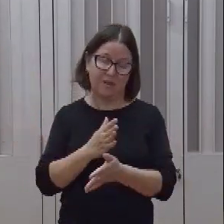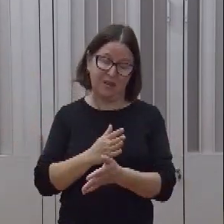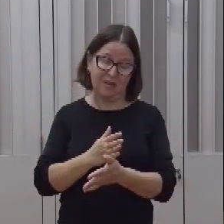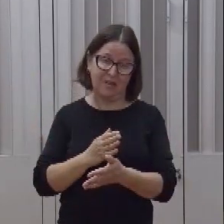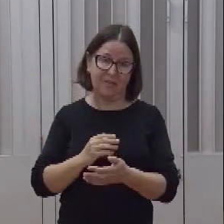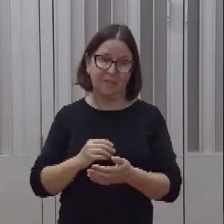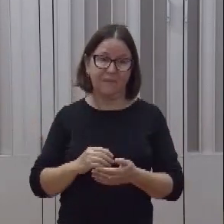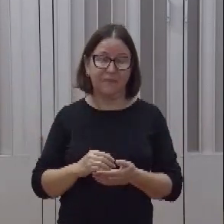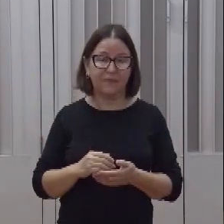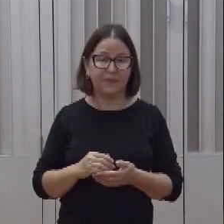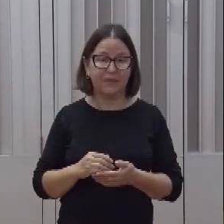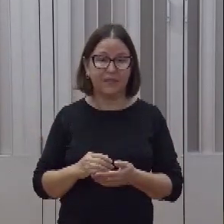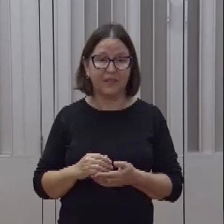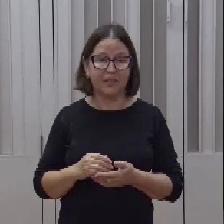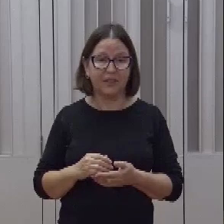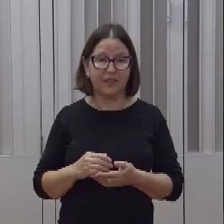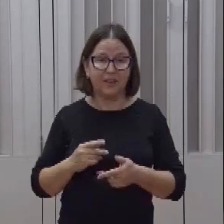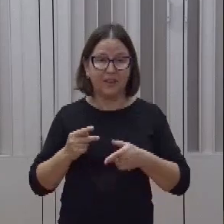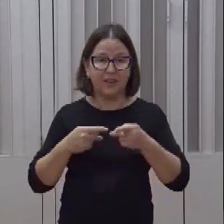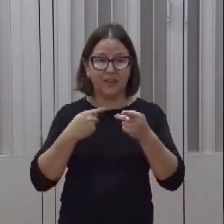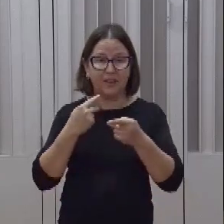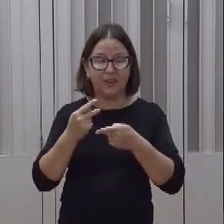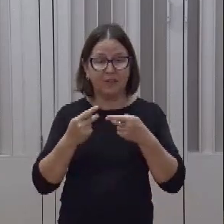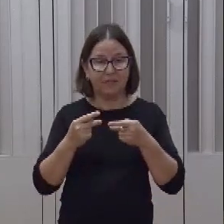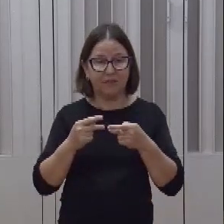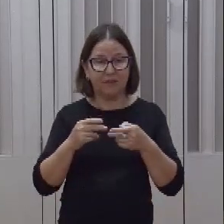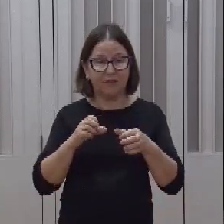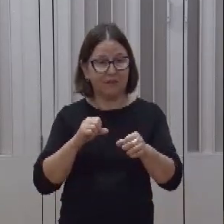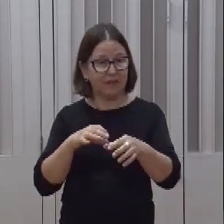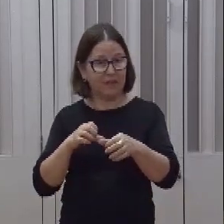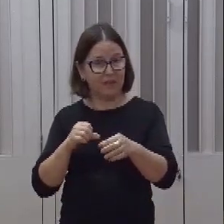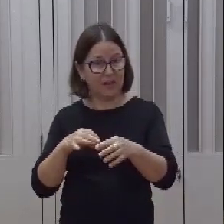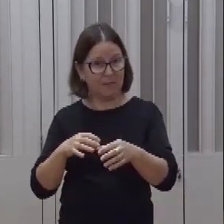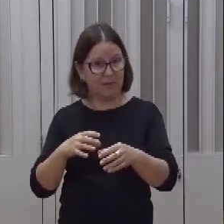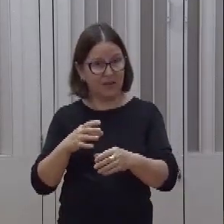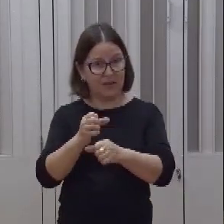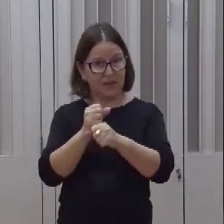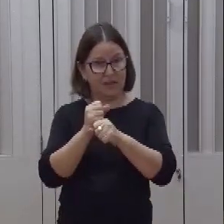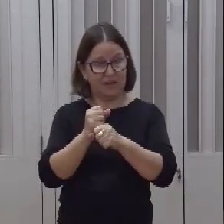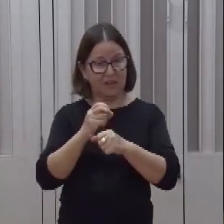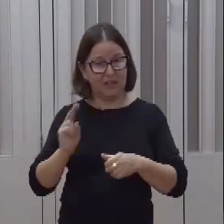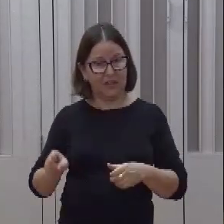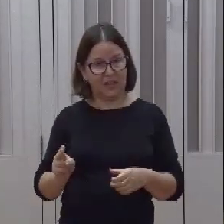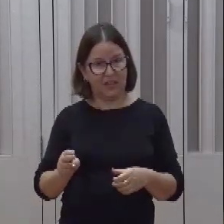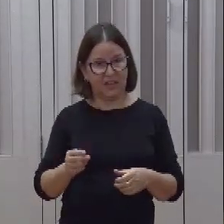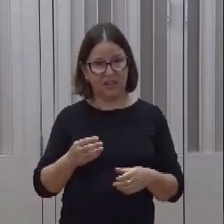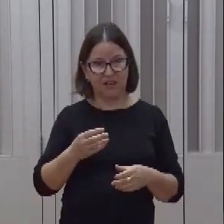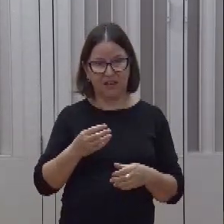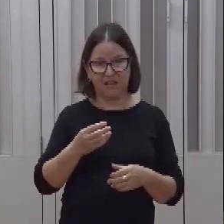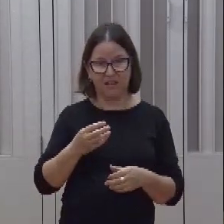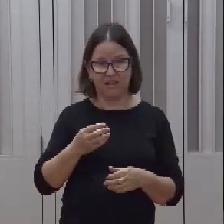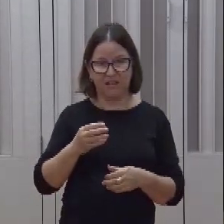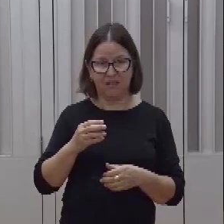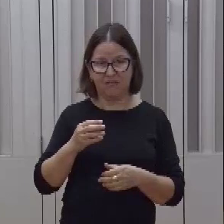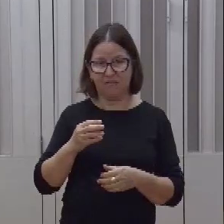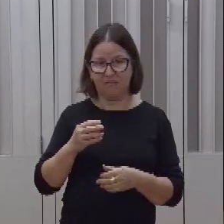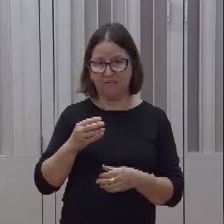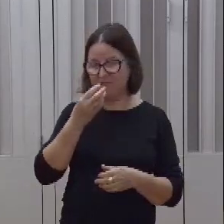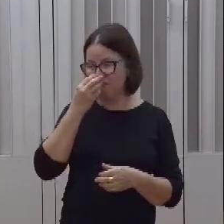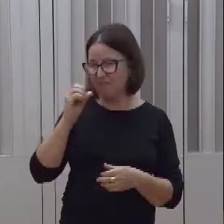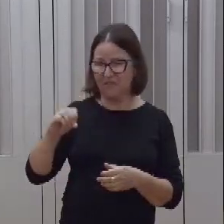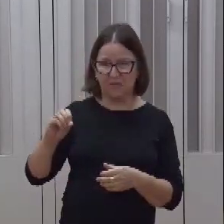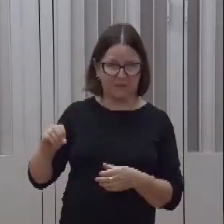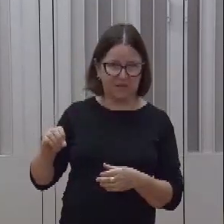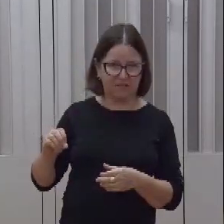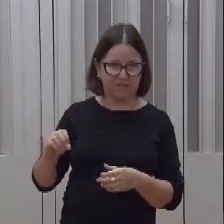que a doutrina da segurança ou perseverança eterna deve ser rejeitada como não bíblica.